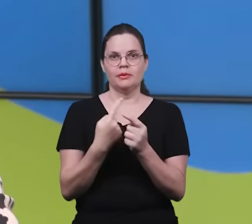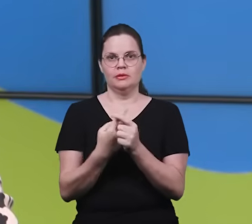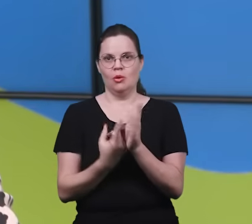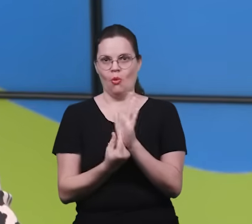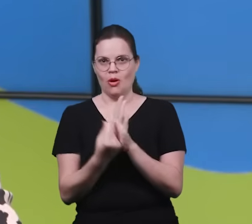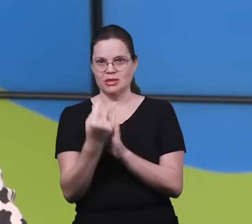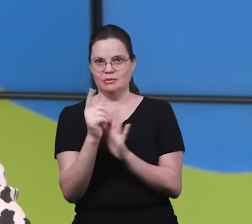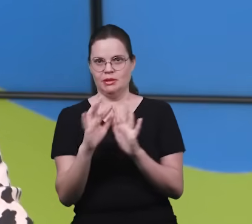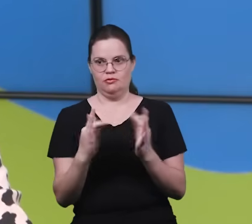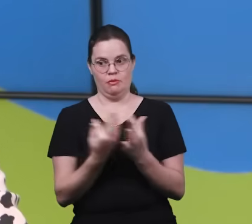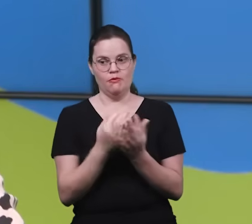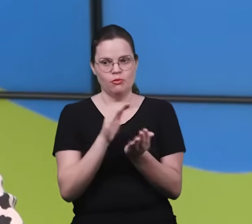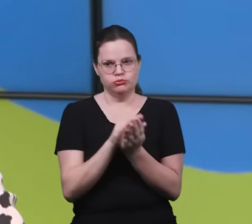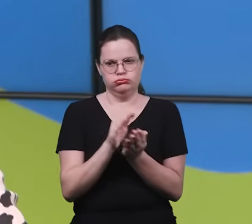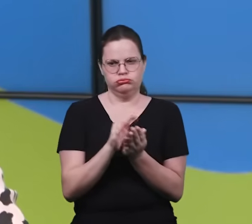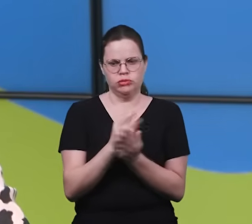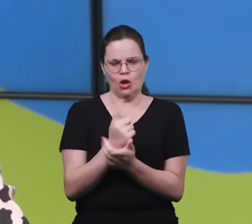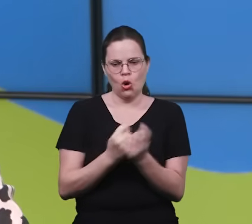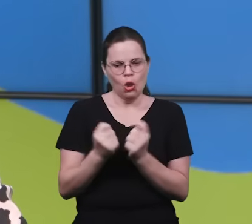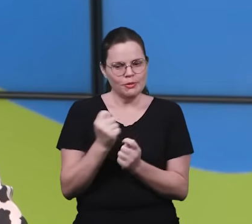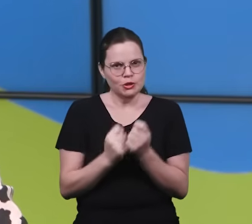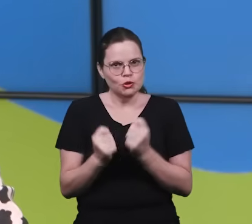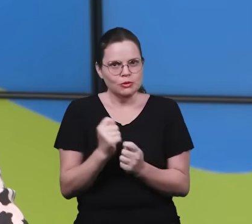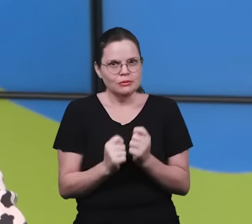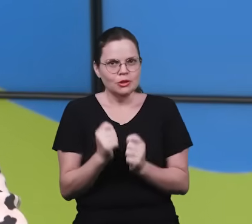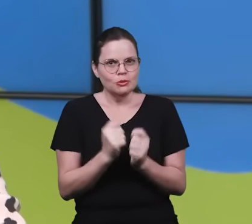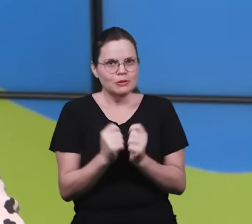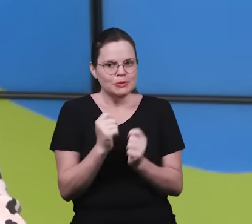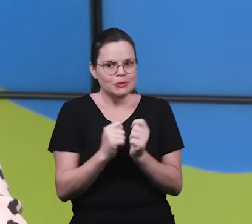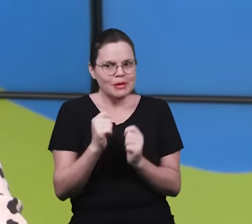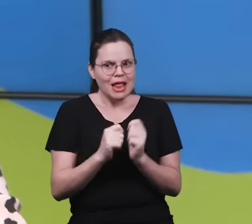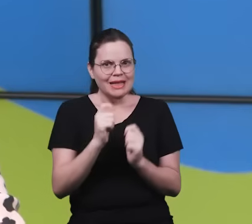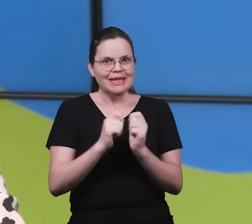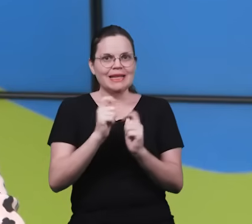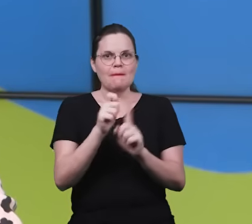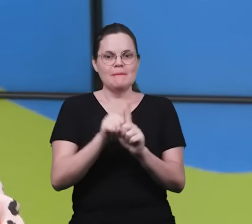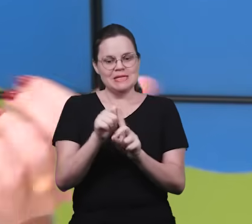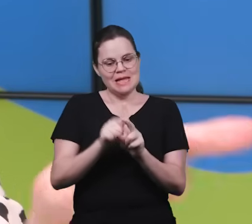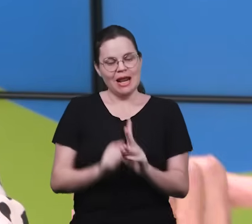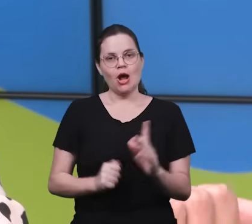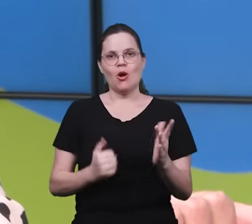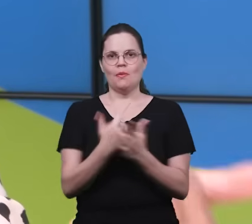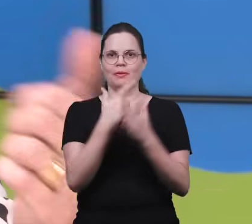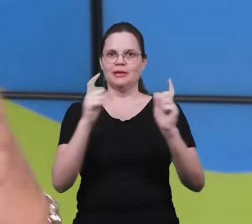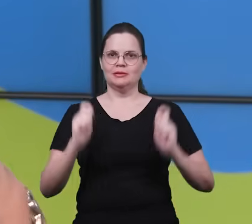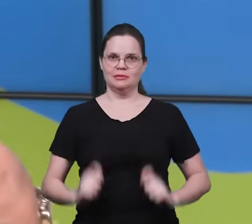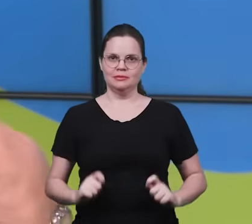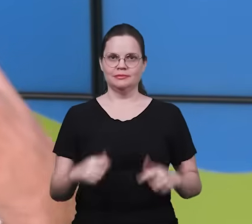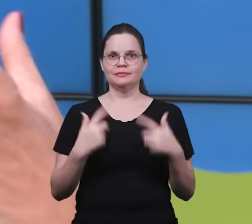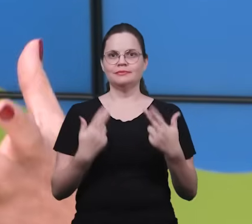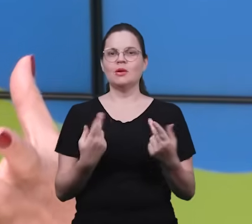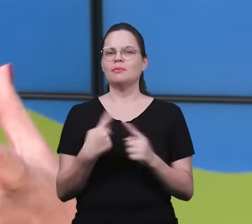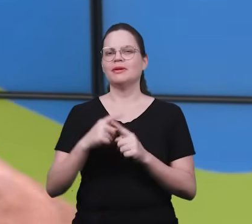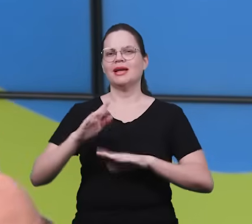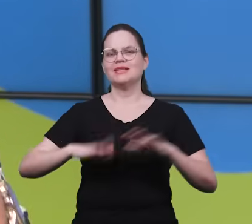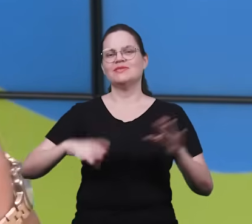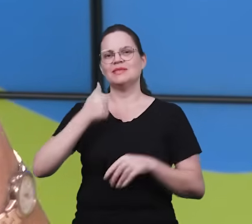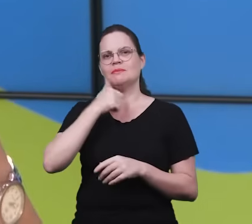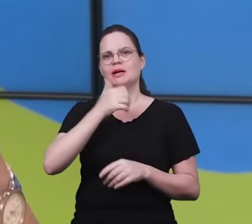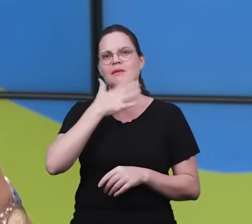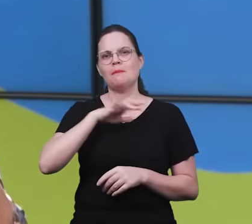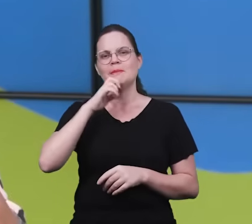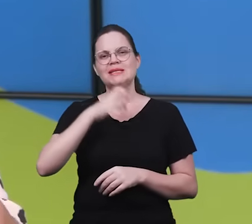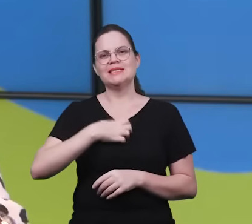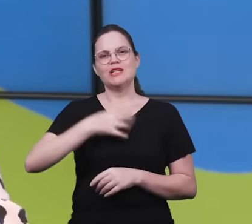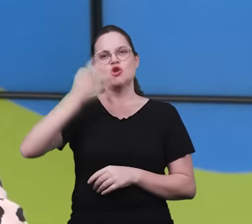familiar. Não, eu vou juntar o dinheiro, eu vou economizar e eu posso ter. E aí muitas vezes os pais, como você colocou, se sentem culpados, porque